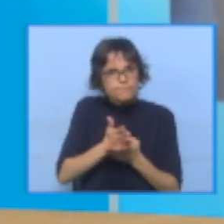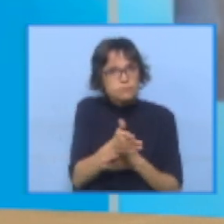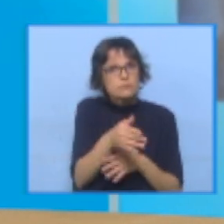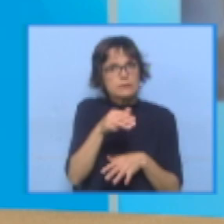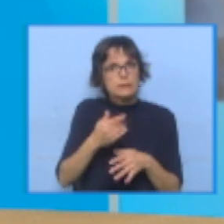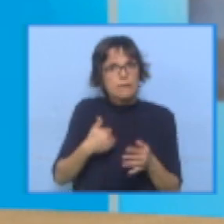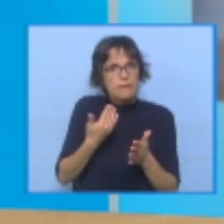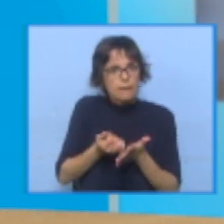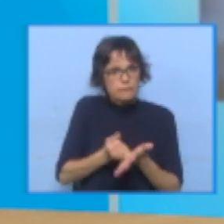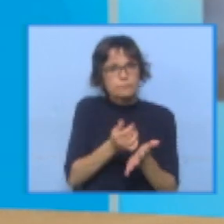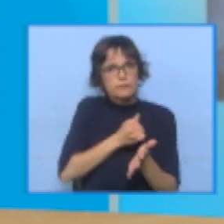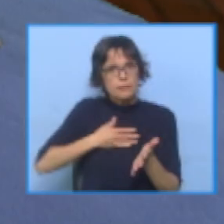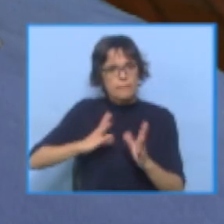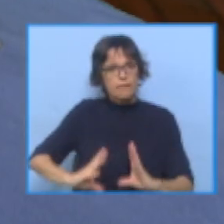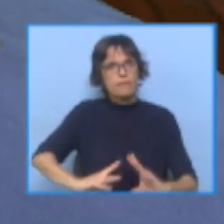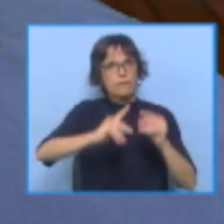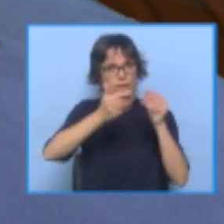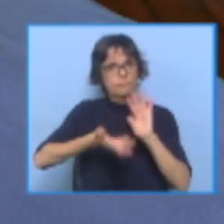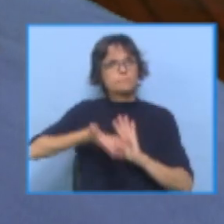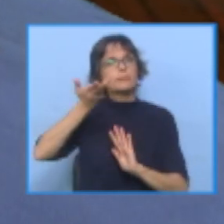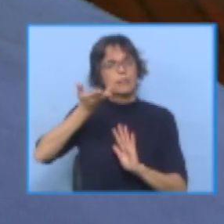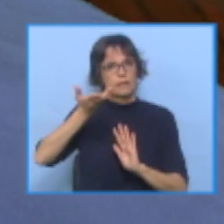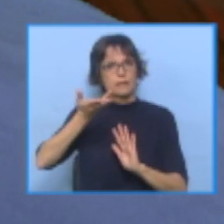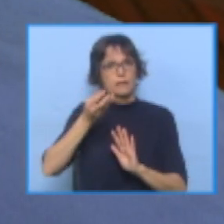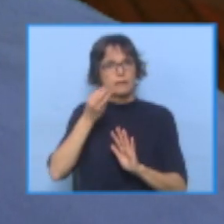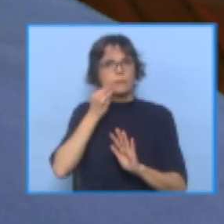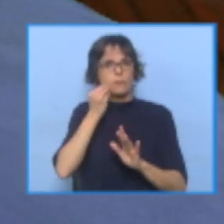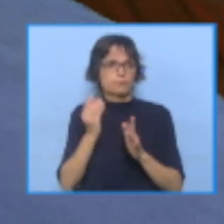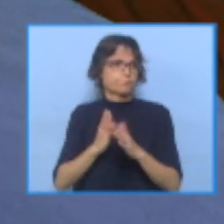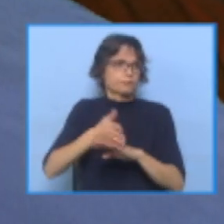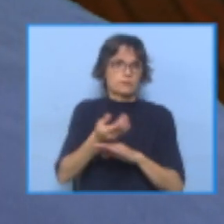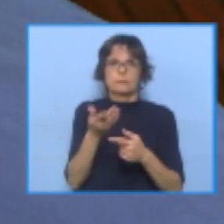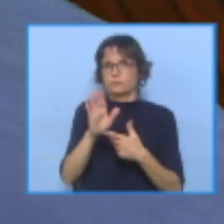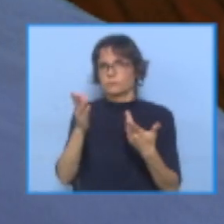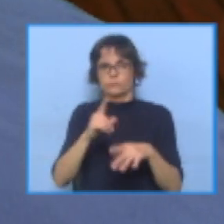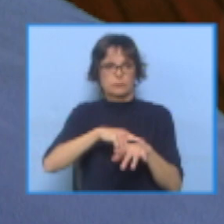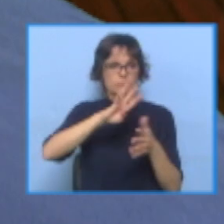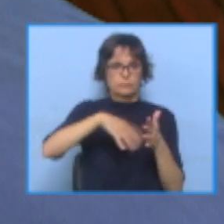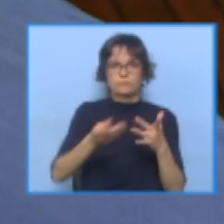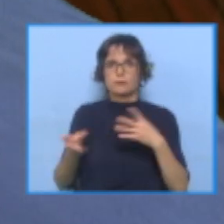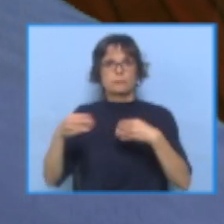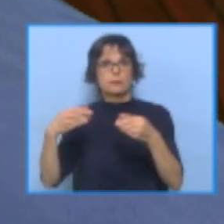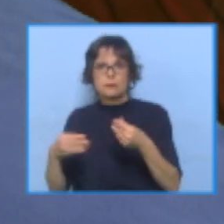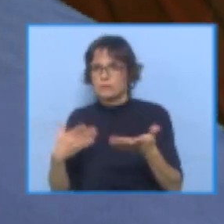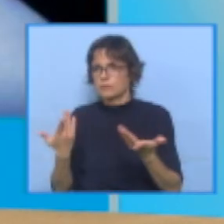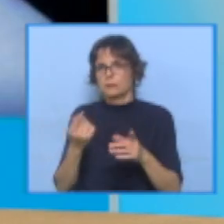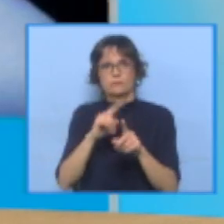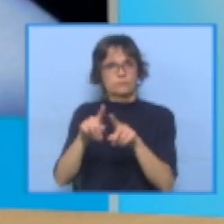faixa em que podem dar experiência, mas pode também ter um horário muito flexível e, portanto, há aqui uma conjugação de